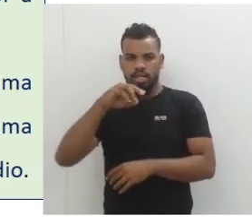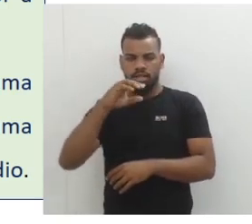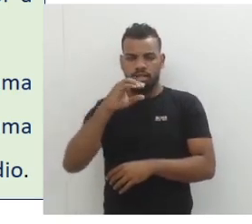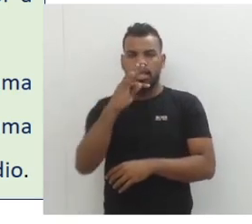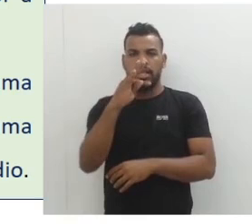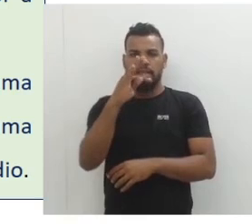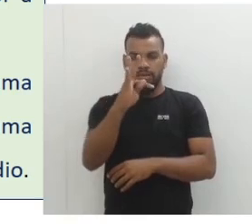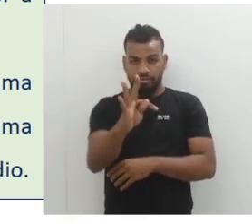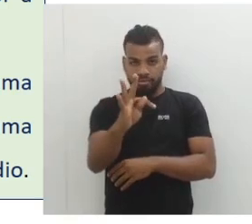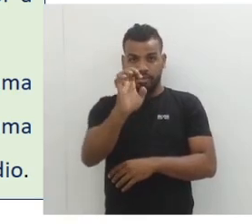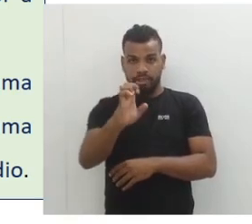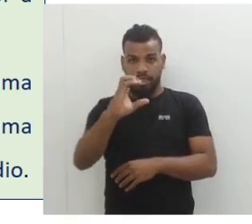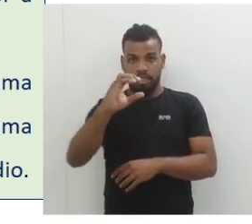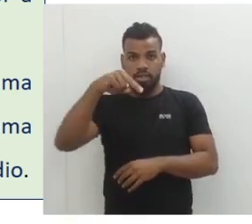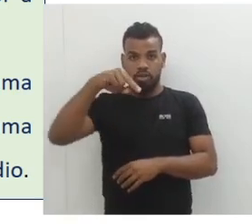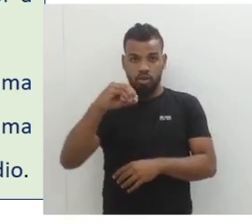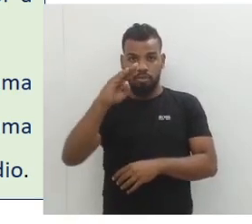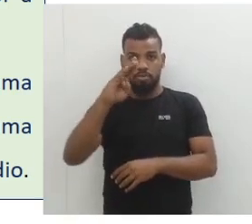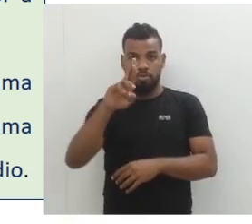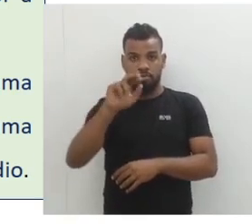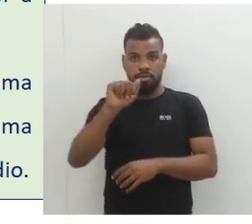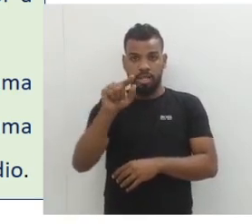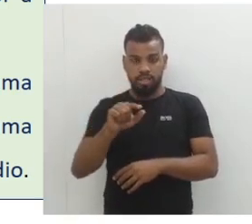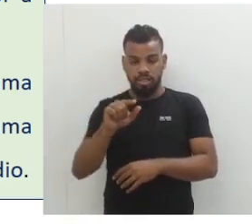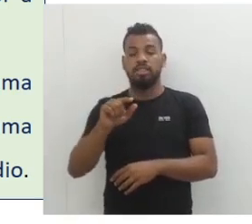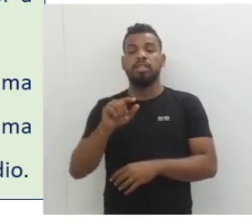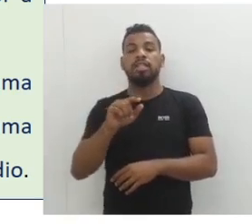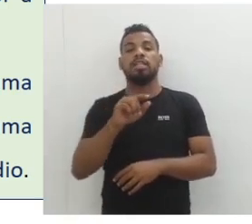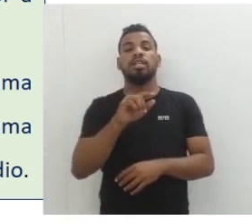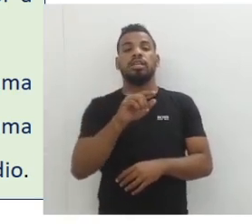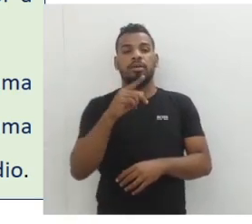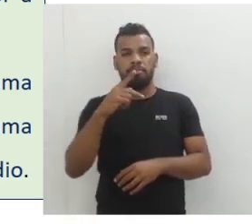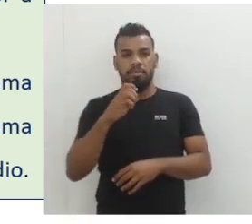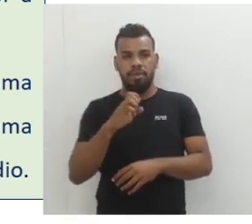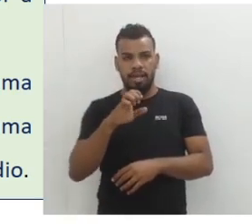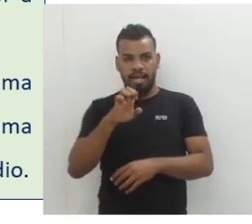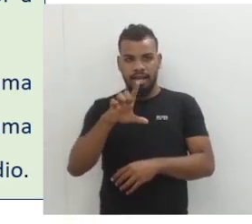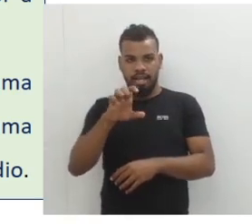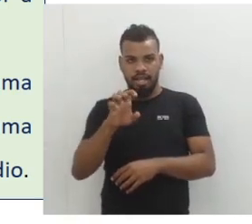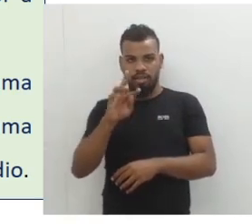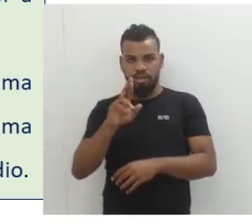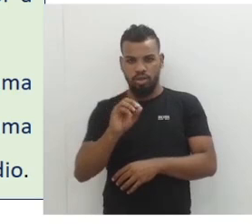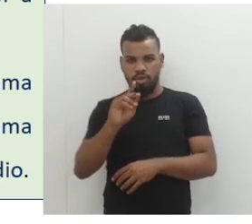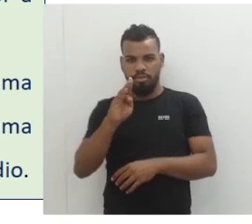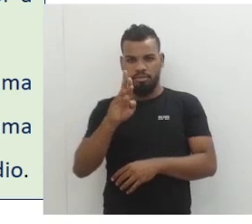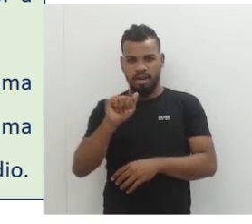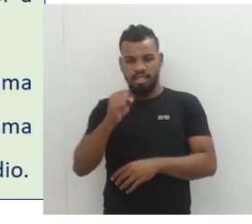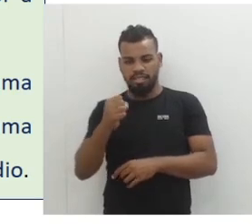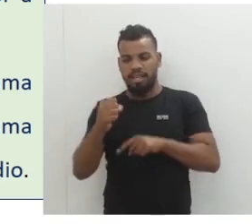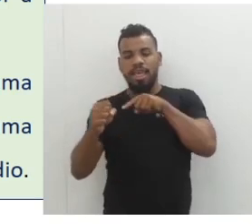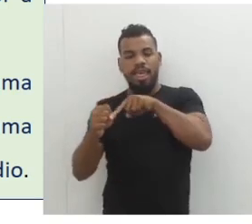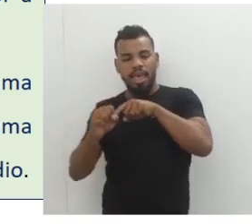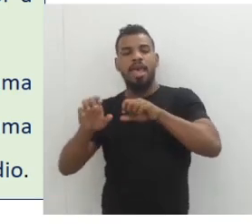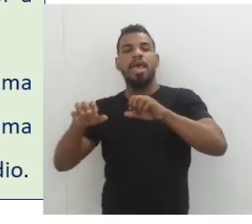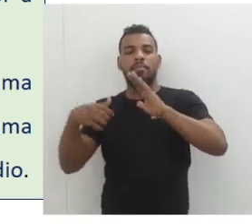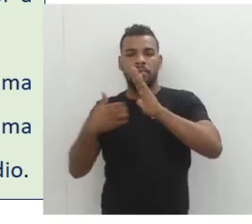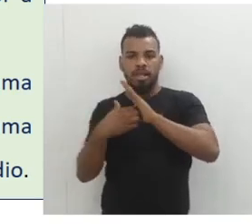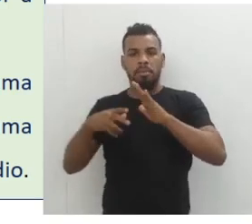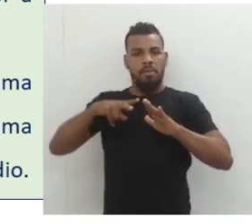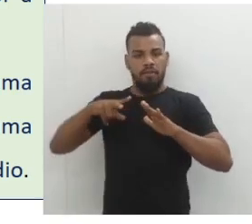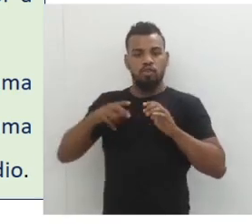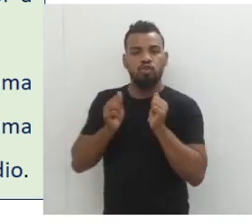Em seguida, João Goulart, seu ministro do Trabalho, deu 100% de reajuste